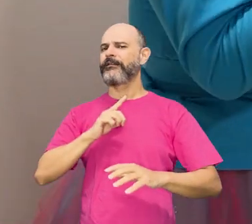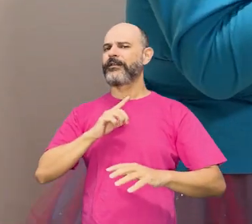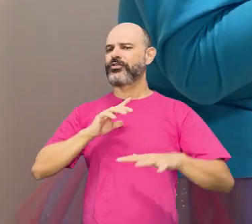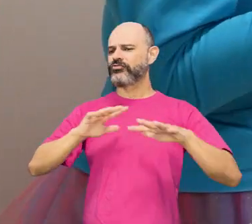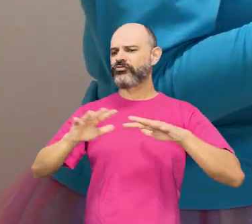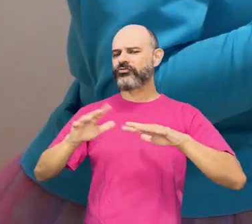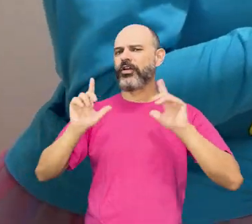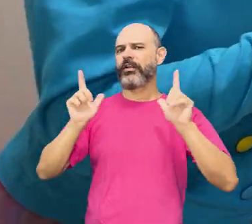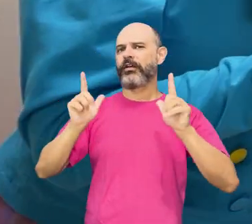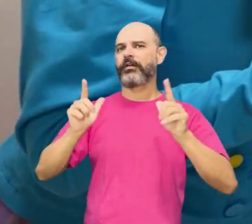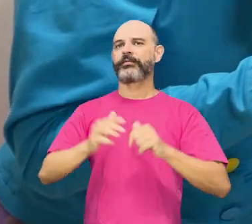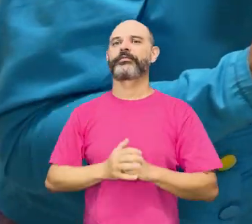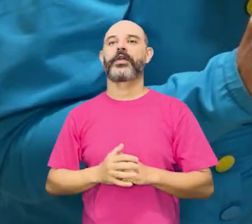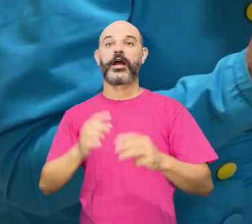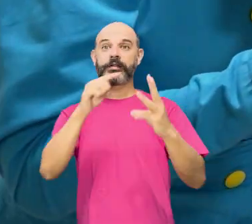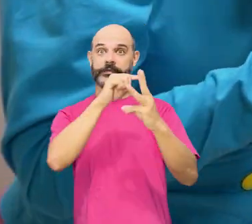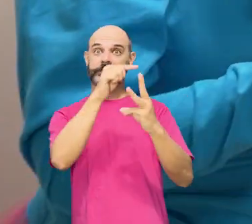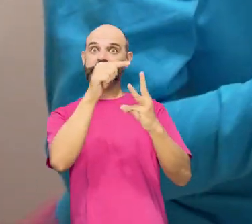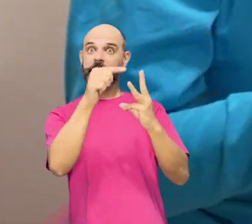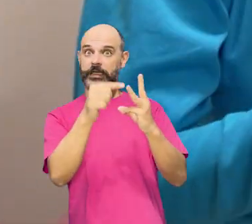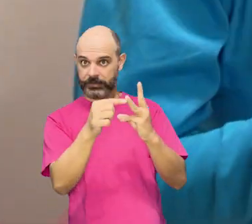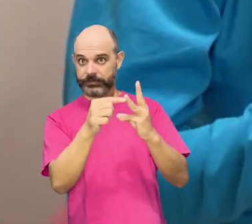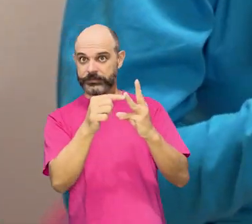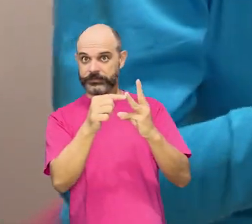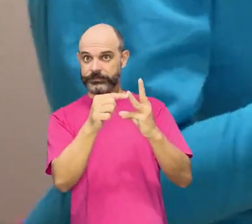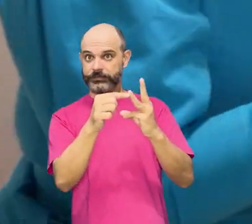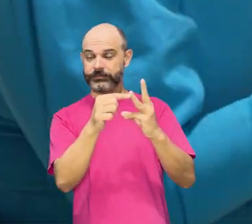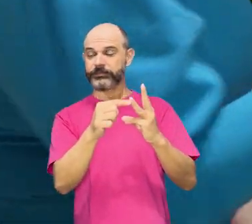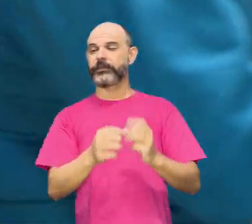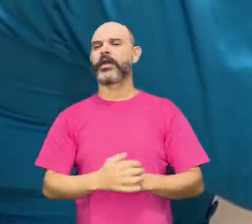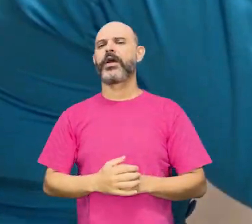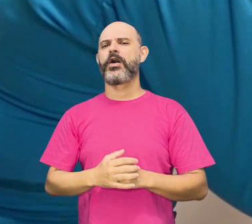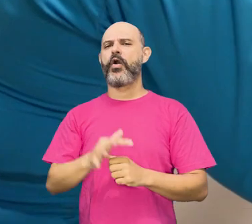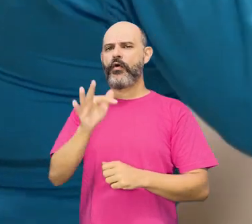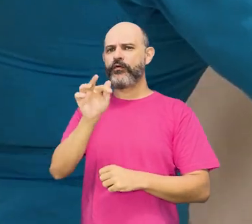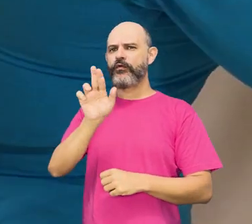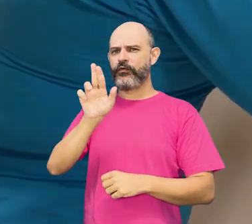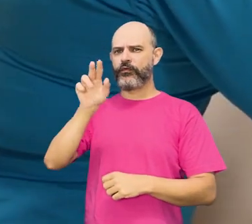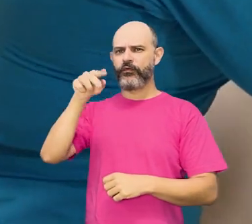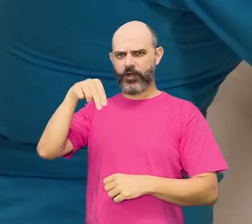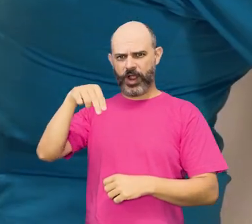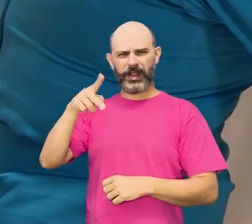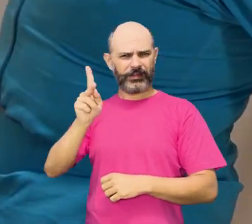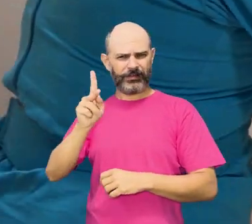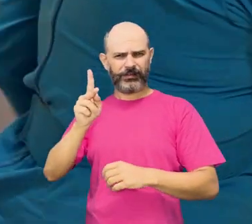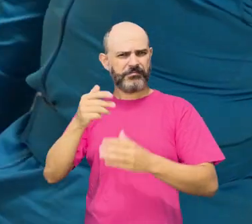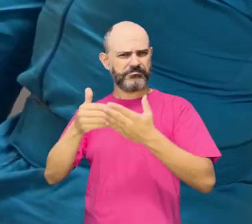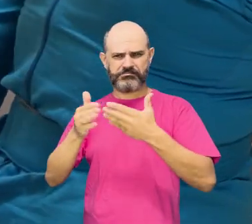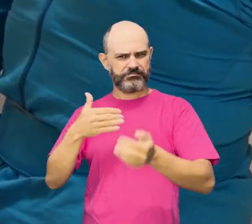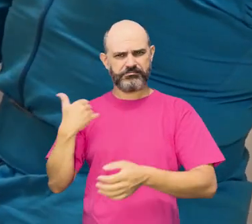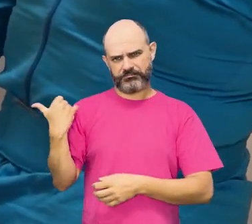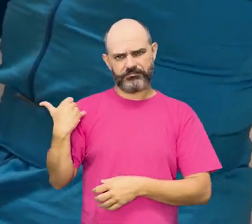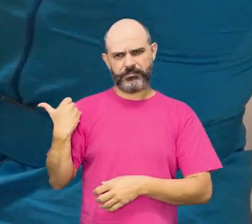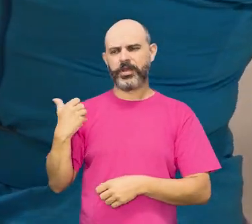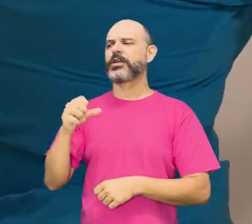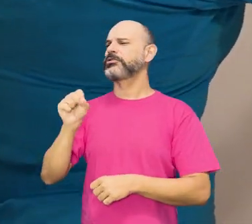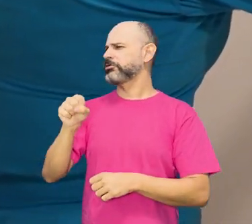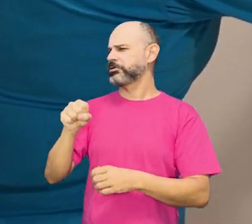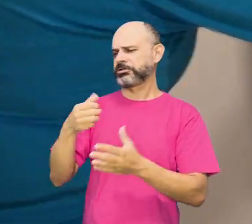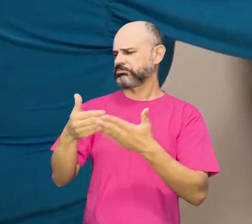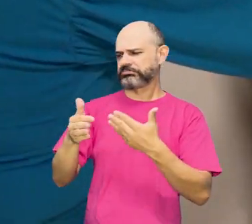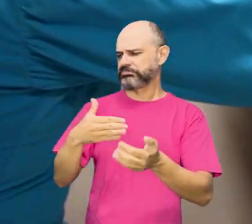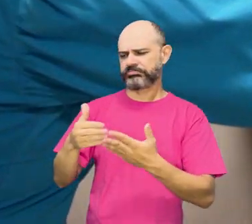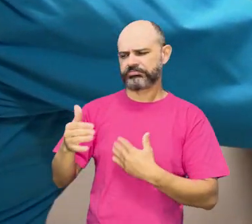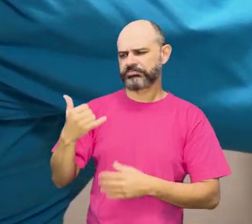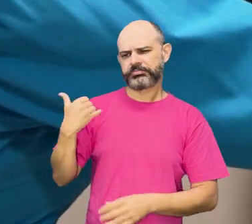aqui é o Will, esse aqui é o Dan e esse aqui é o Arnaldo. Oi. Gente, eu quero que vocês falem, funk é música pra todas as idades? Todas as